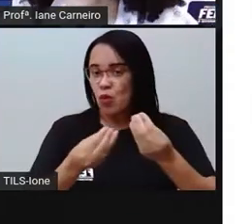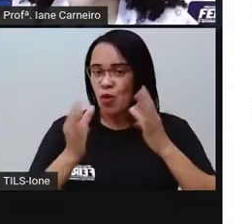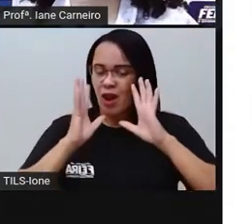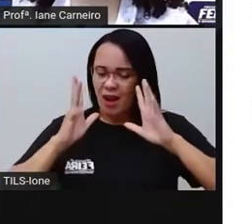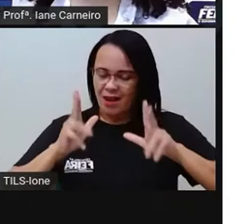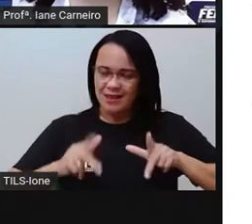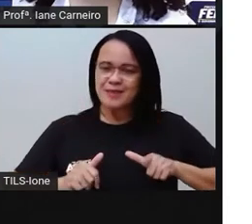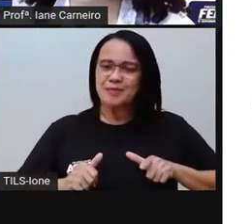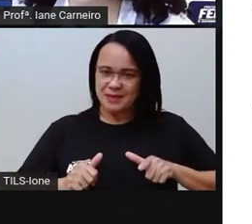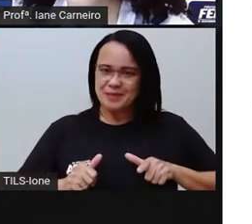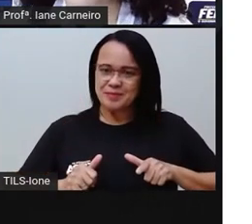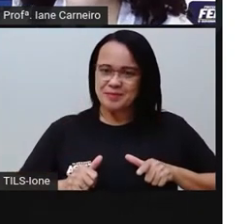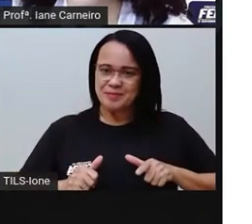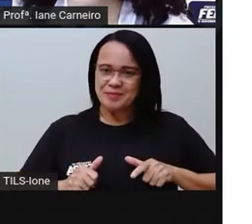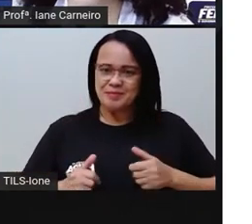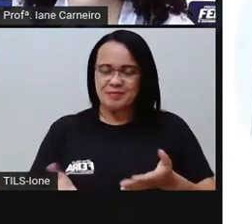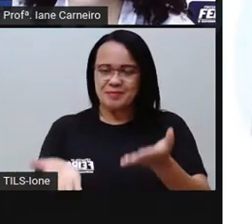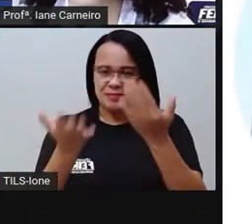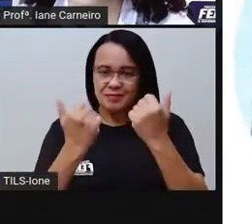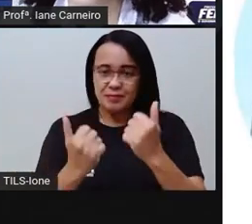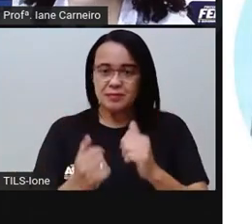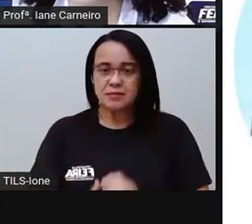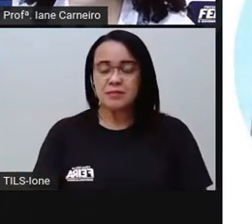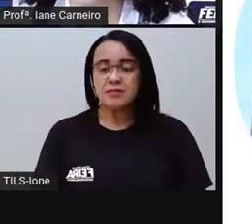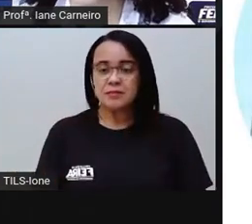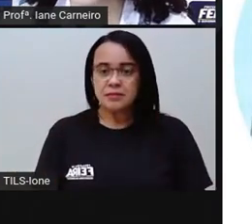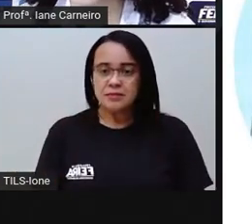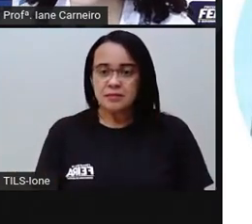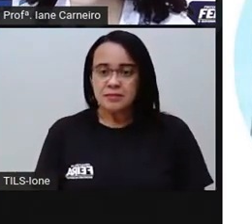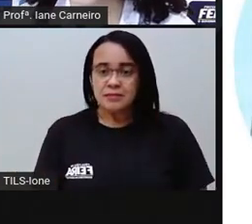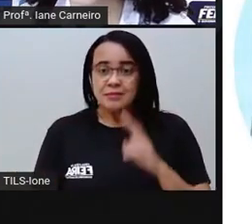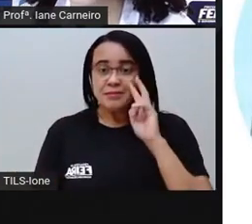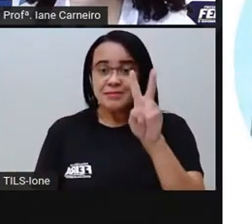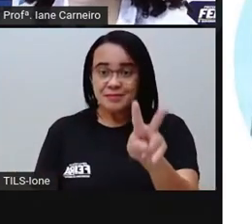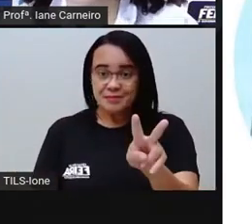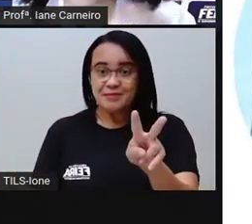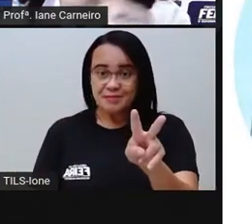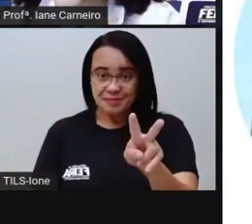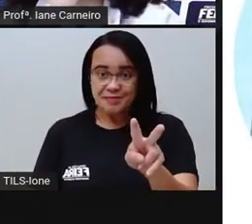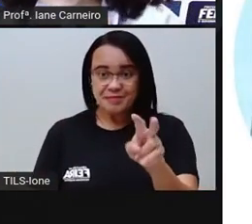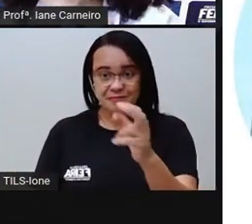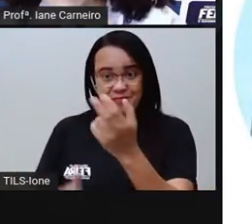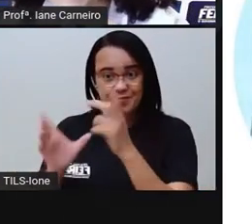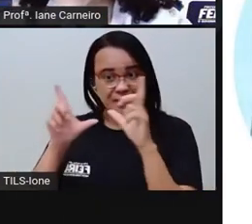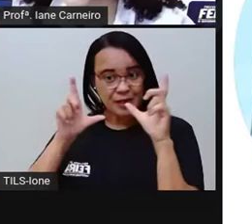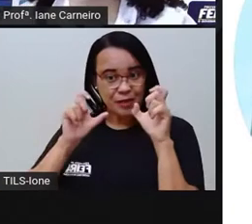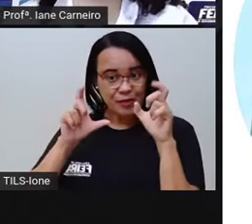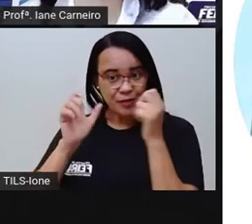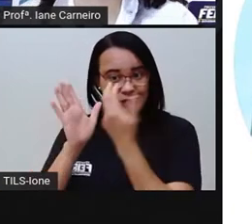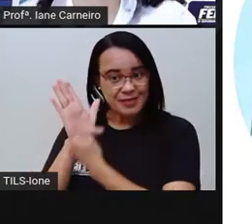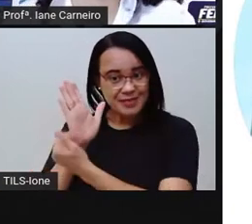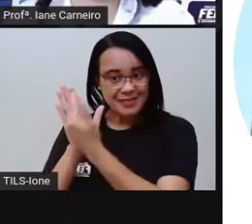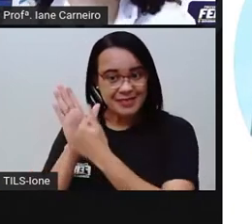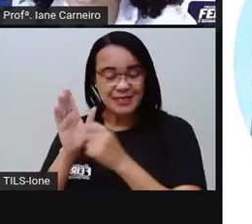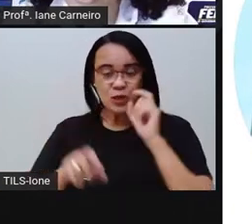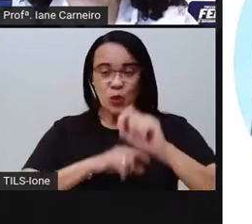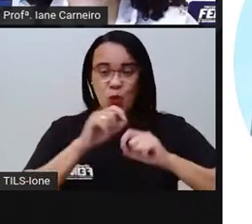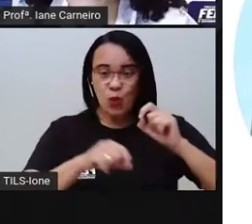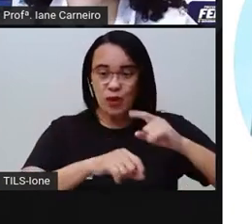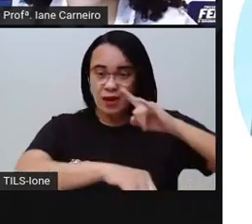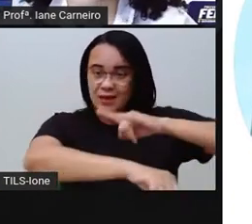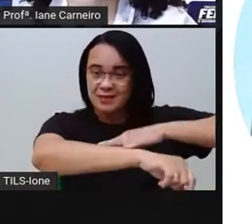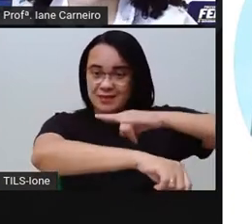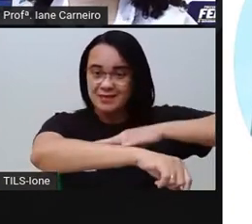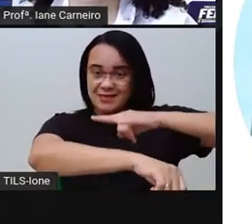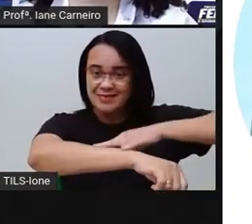combinado? Vamos lá, então. E aí a Pró colocou aqui, ó, uma imagem do banheiro. Pois é, ó.